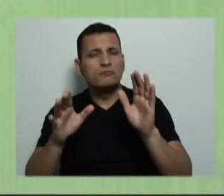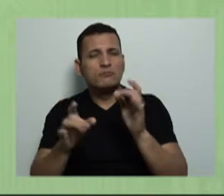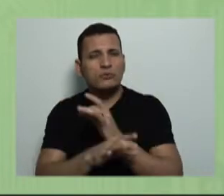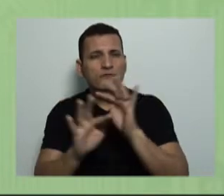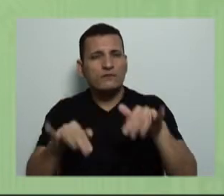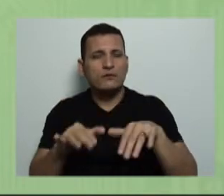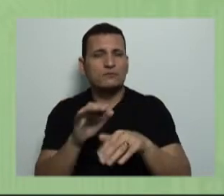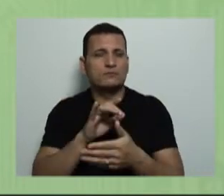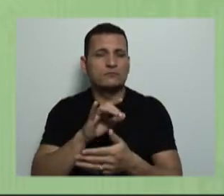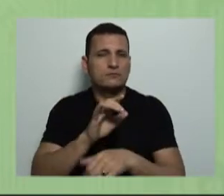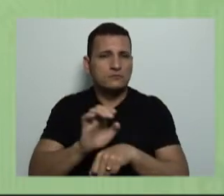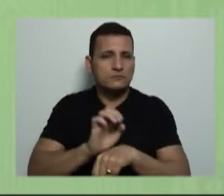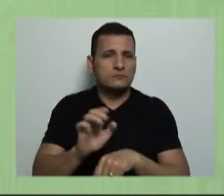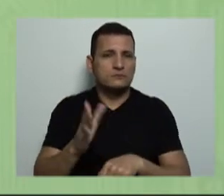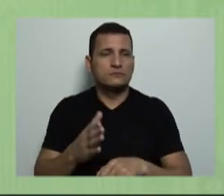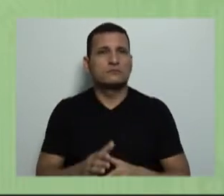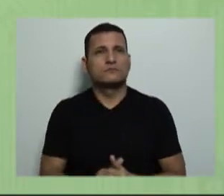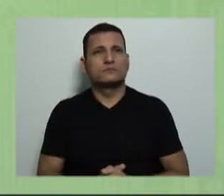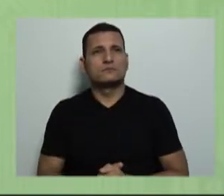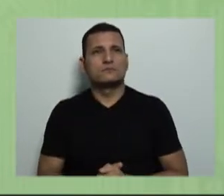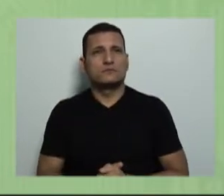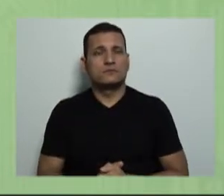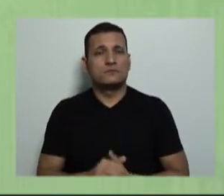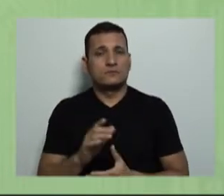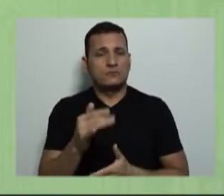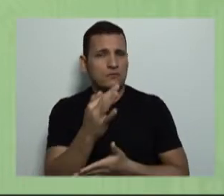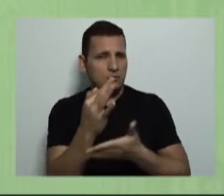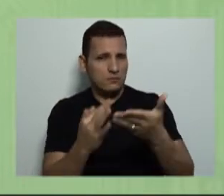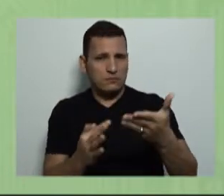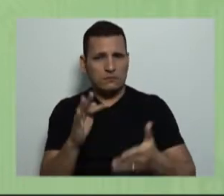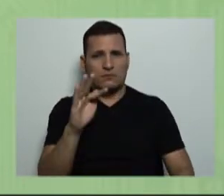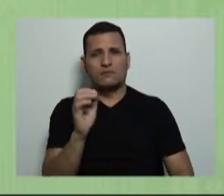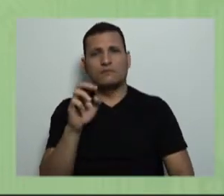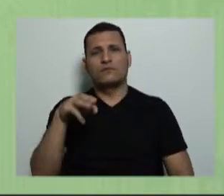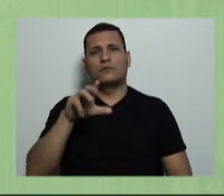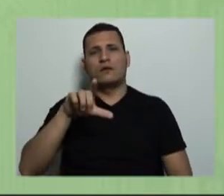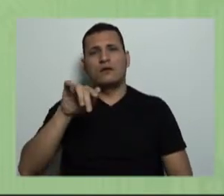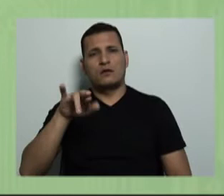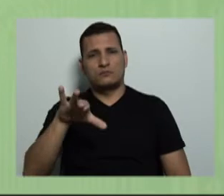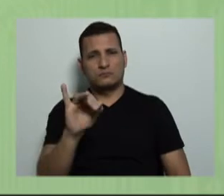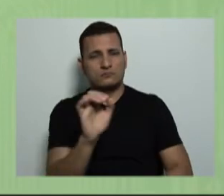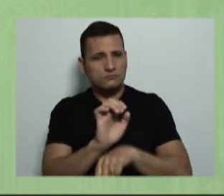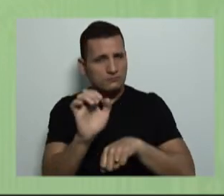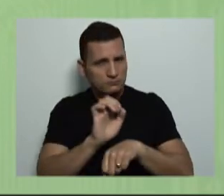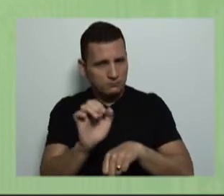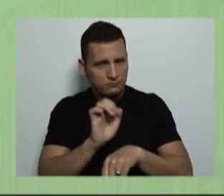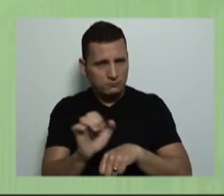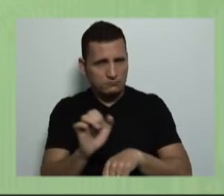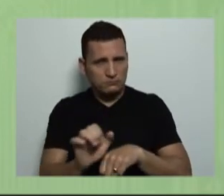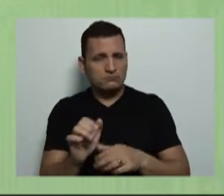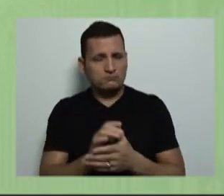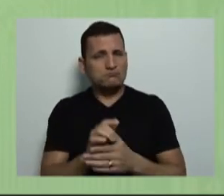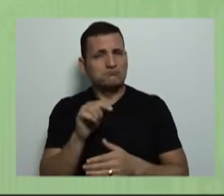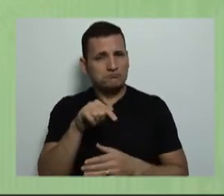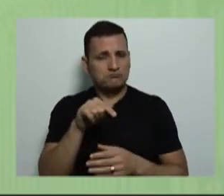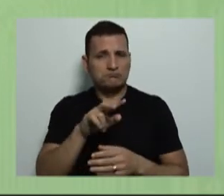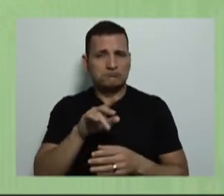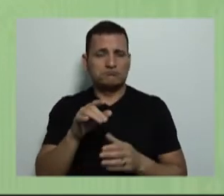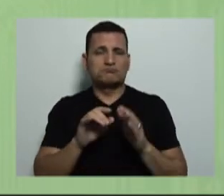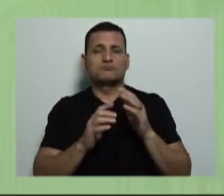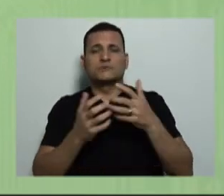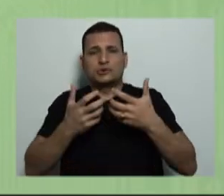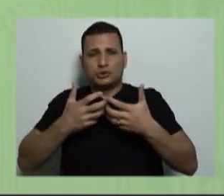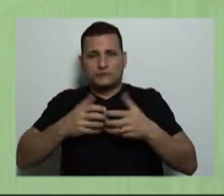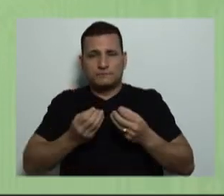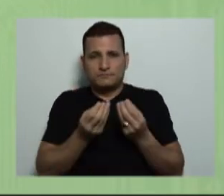Da documentação do estágio. Os formulários do estágio, incluindo os de avaliação, serão fornecidos pelo campus ao educando, e